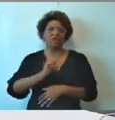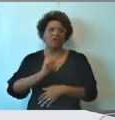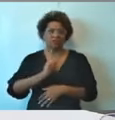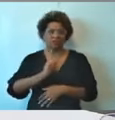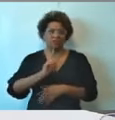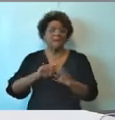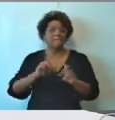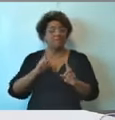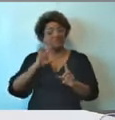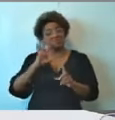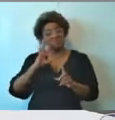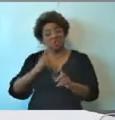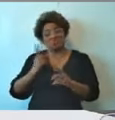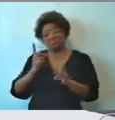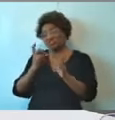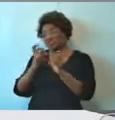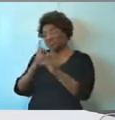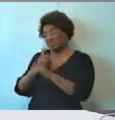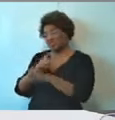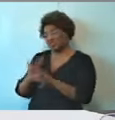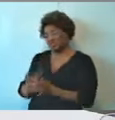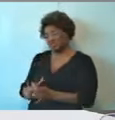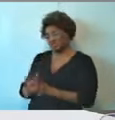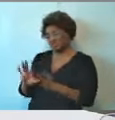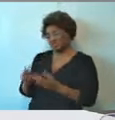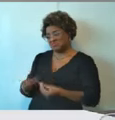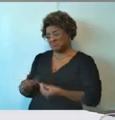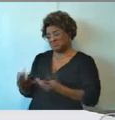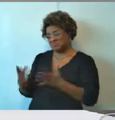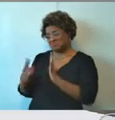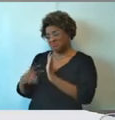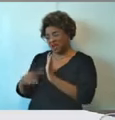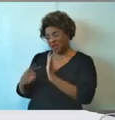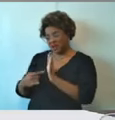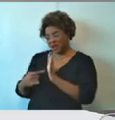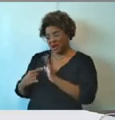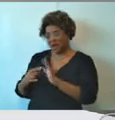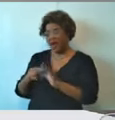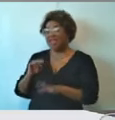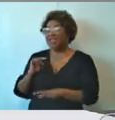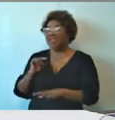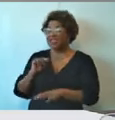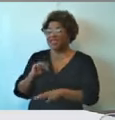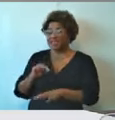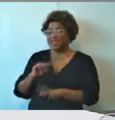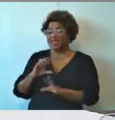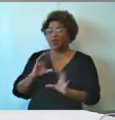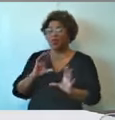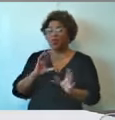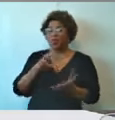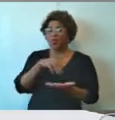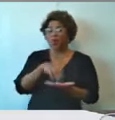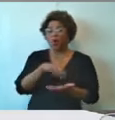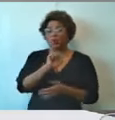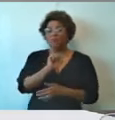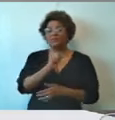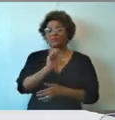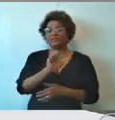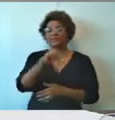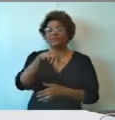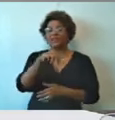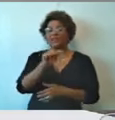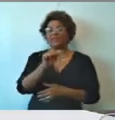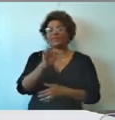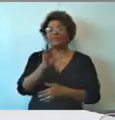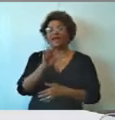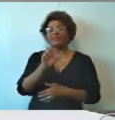solicitou, mas a Senatran pede que você identifique qual que é a via e mande o projeto.